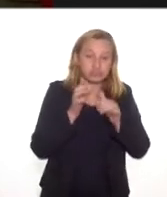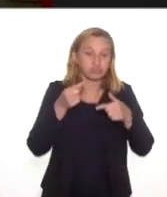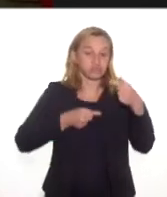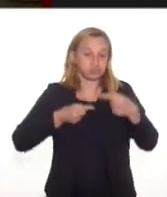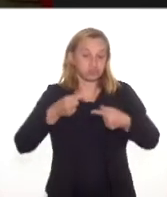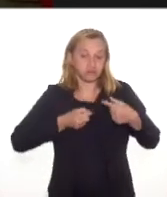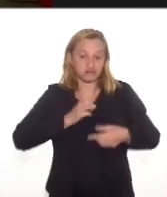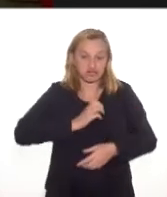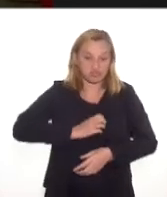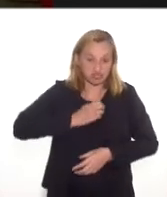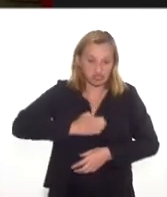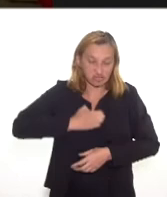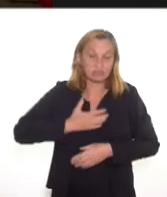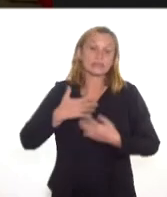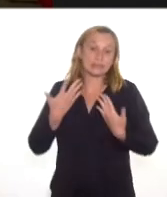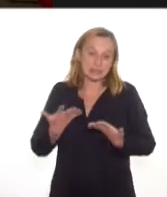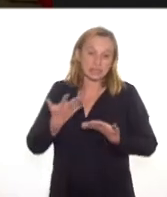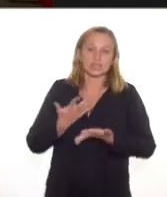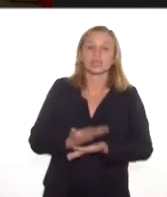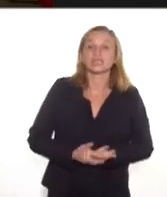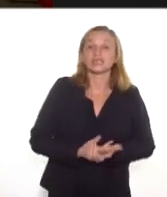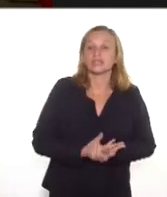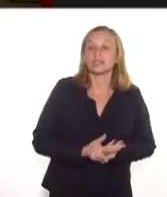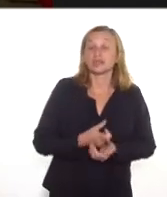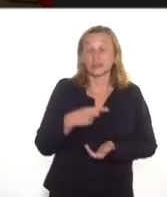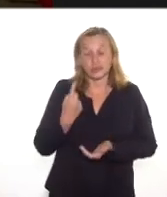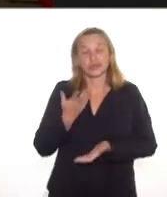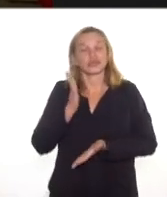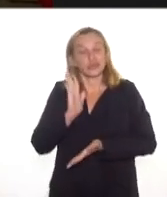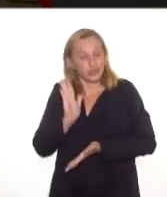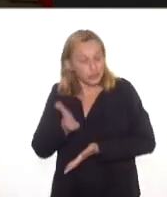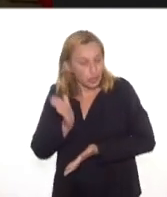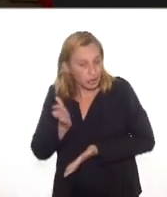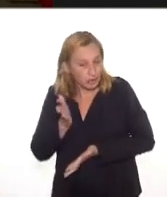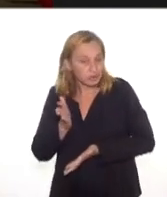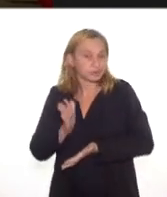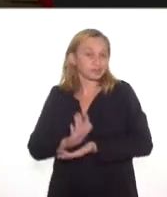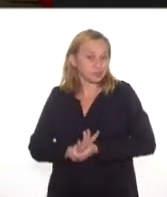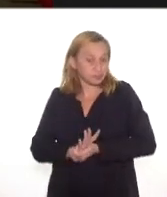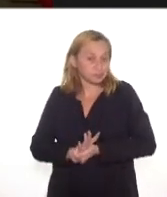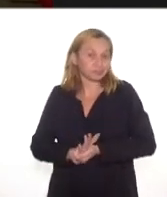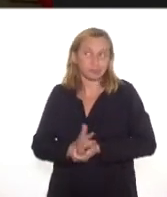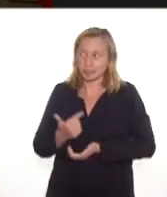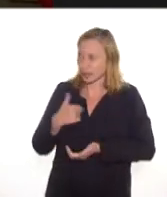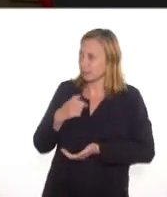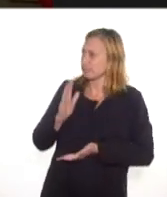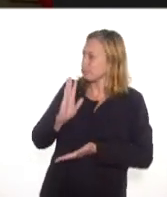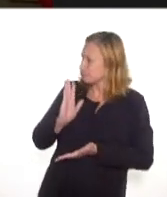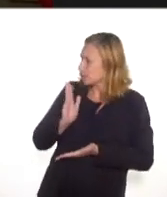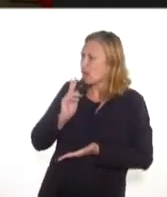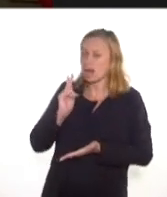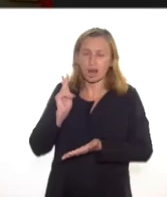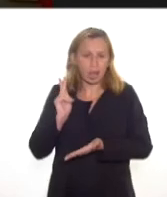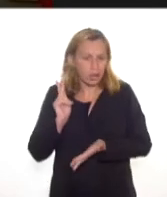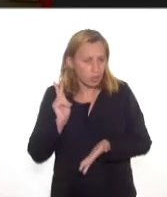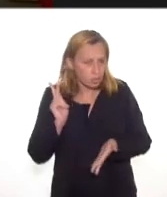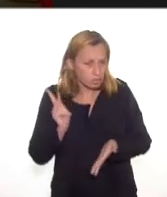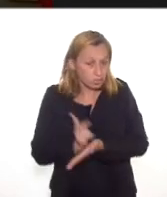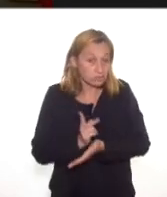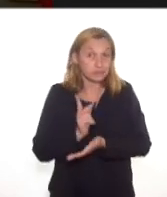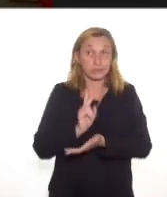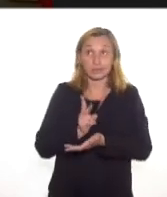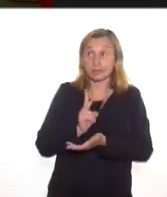ódio, que, por vezes, nós já fomos, né, alvos, né? Eu constantemente sou